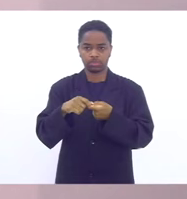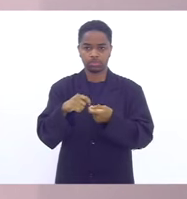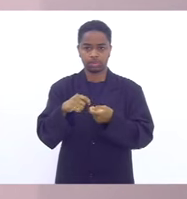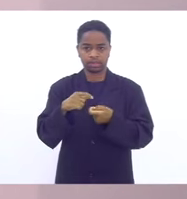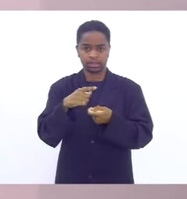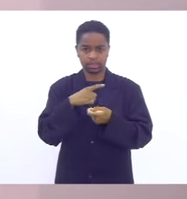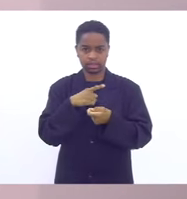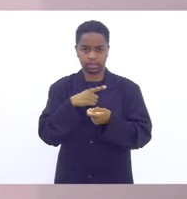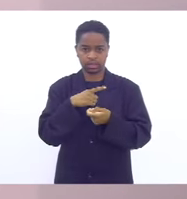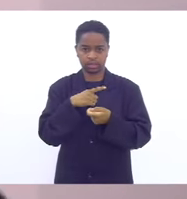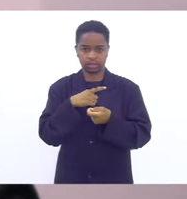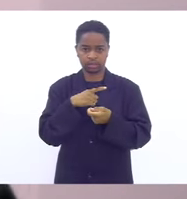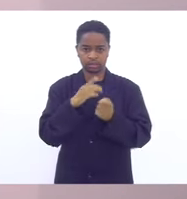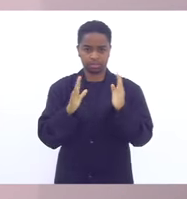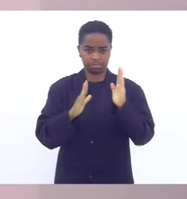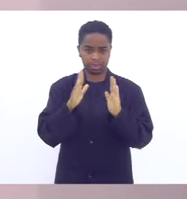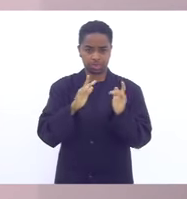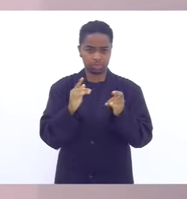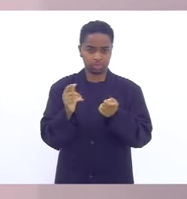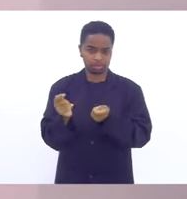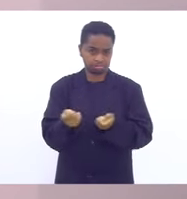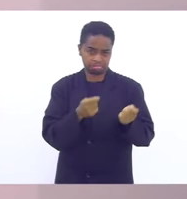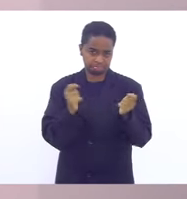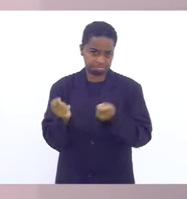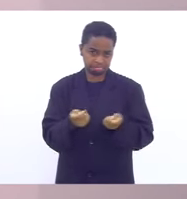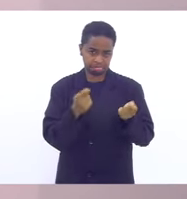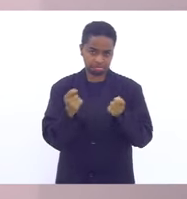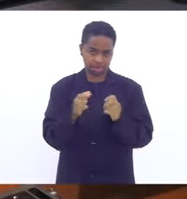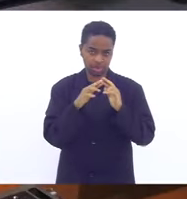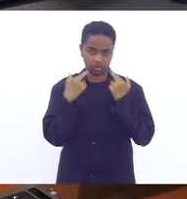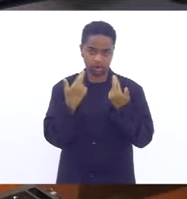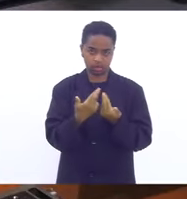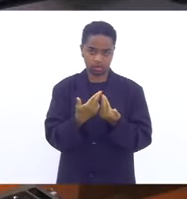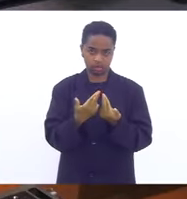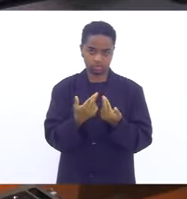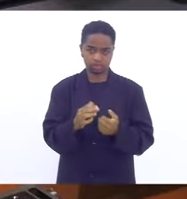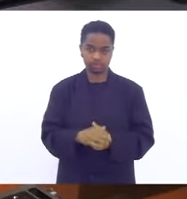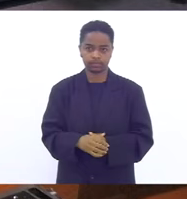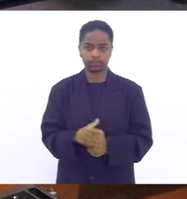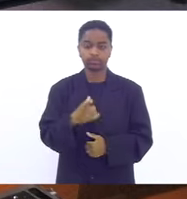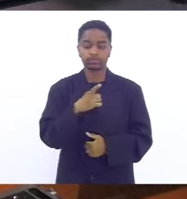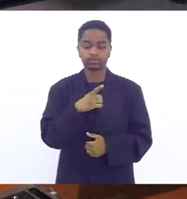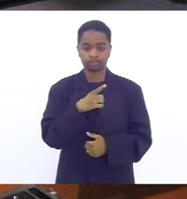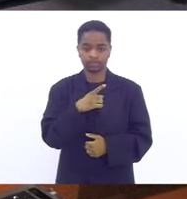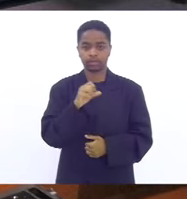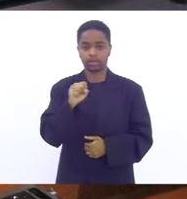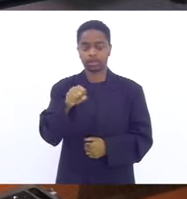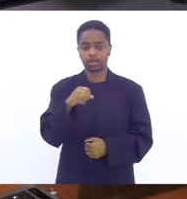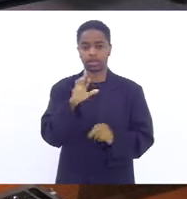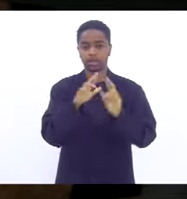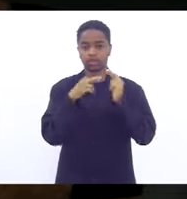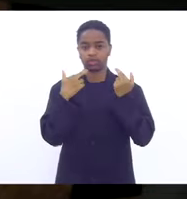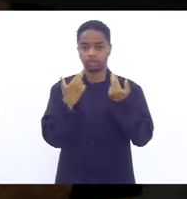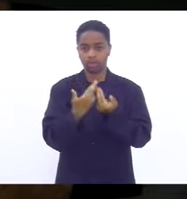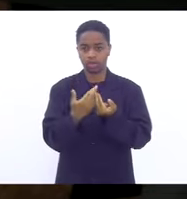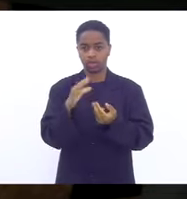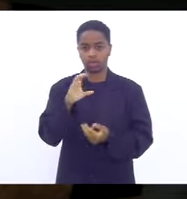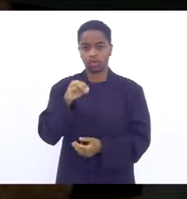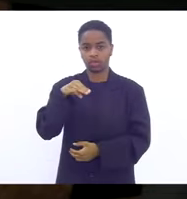Tem uma certa periodicidade disso? É todo mês tem reunião? Temos reunião do comitê de